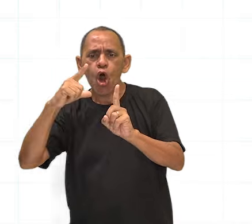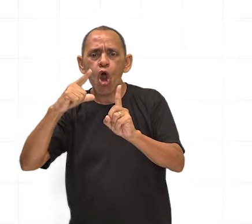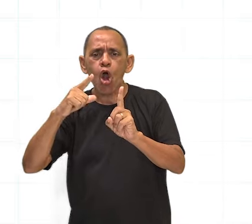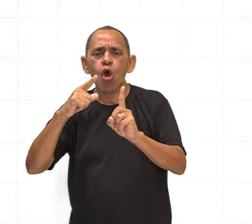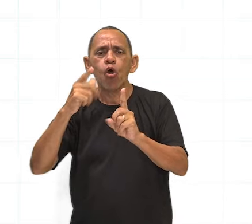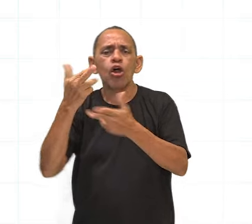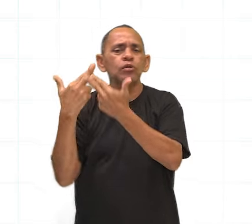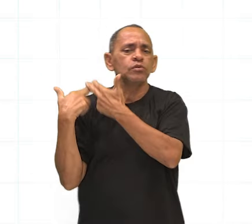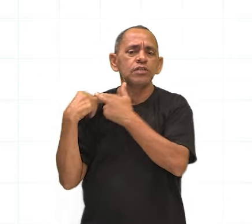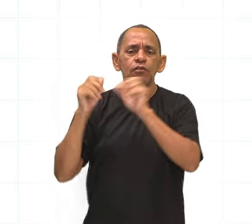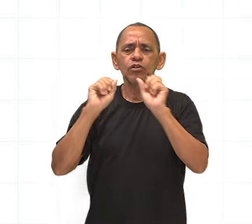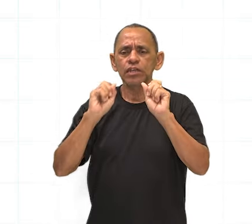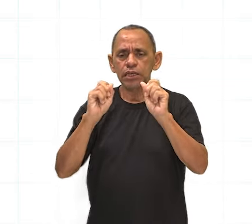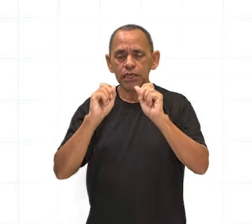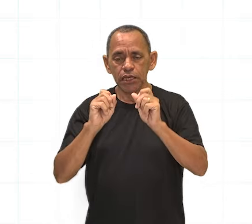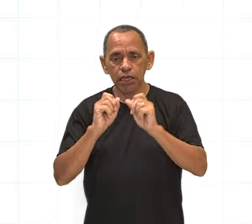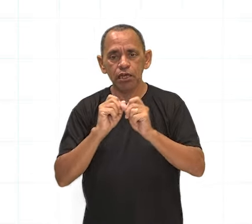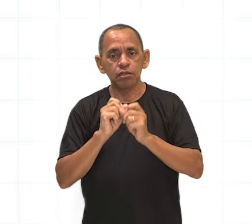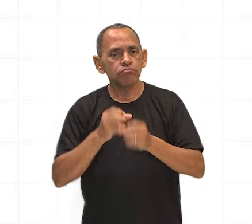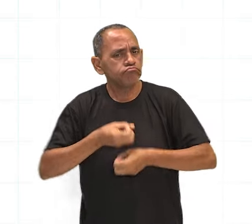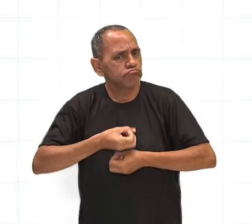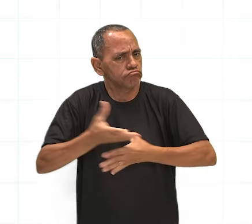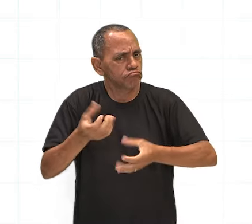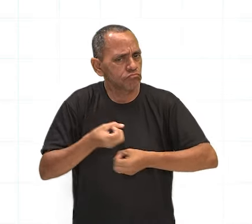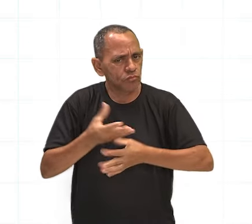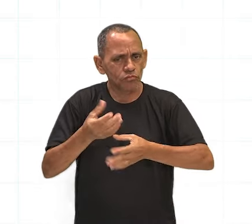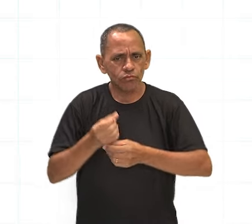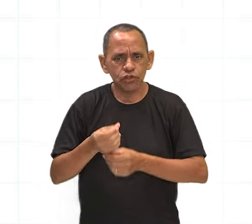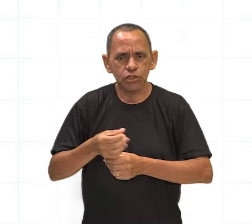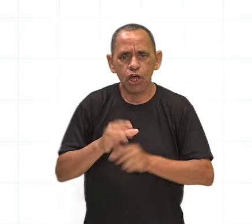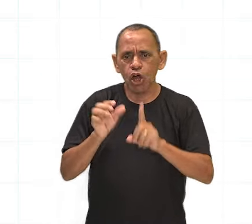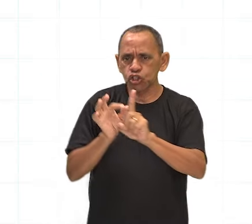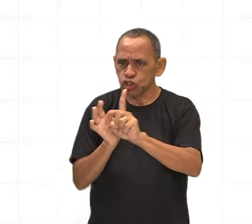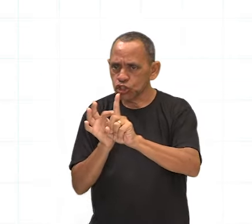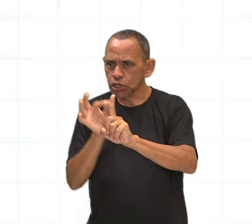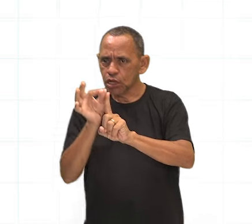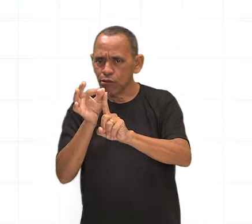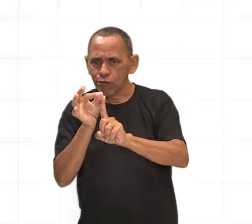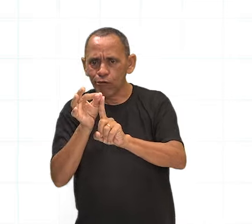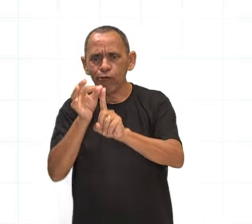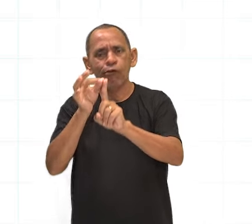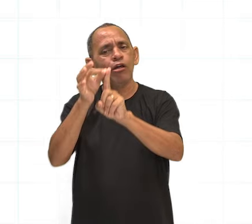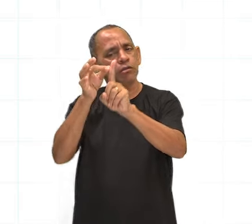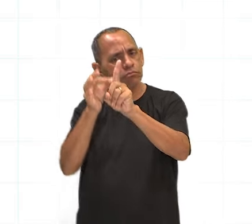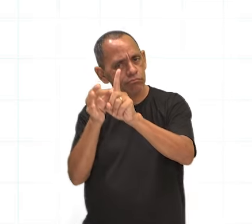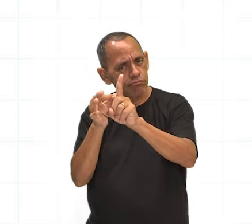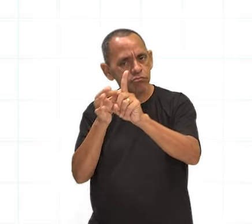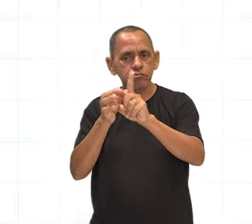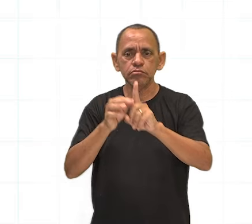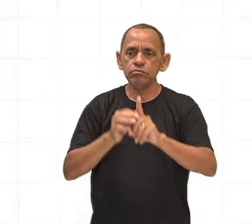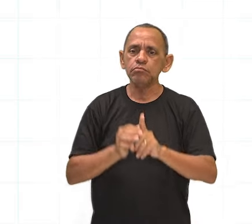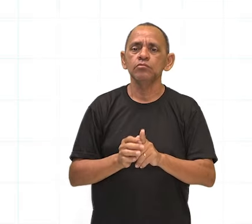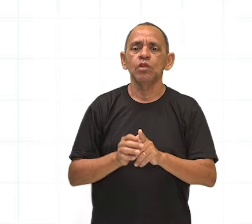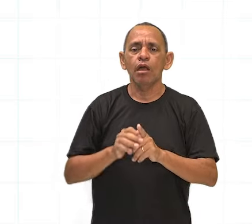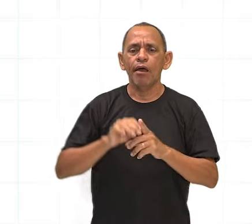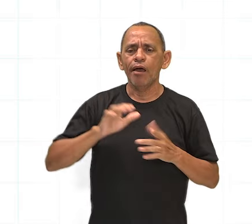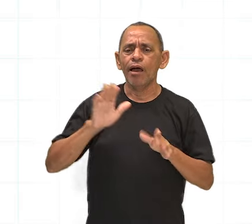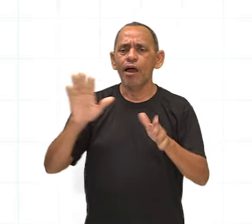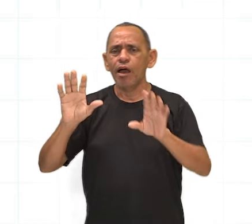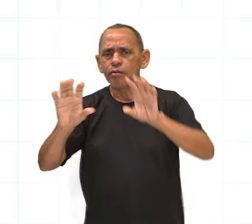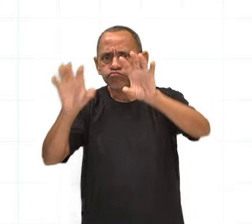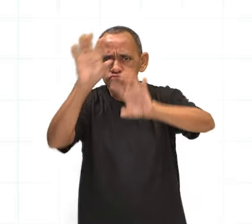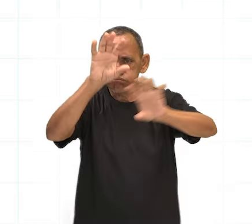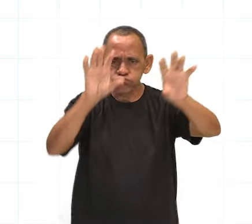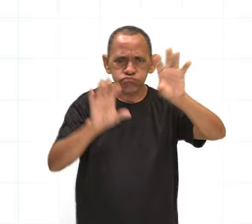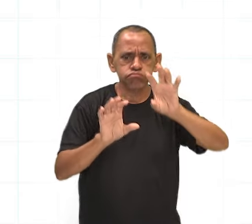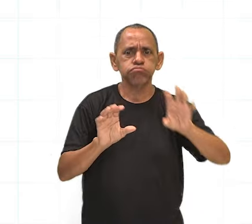de energia, de luminosidade, ela não vai ser igual em todas as partes do nosso planeta, tá? Então, olha só o que